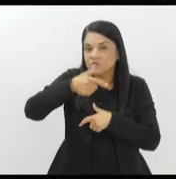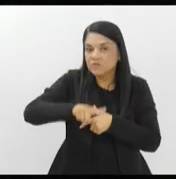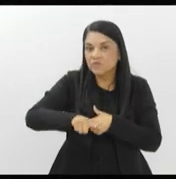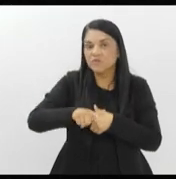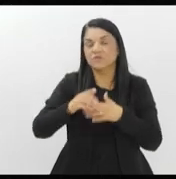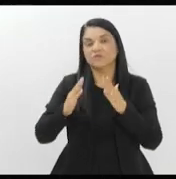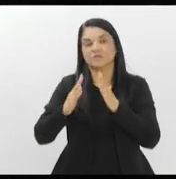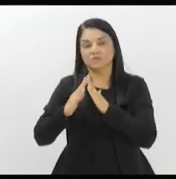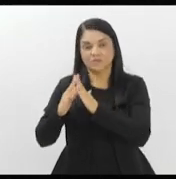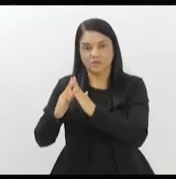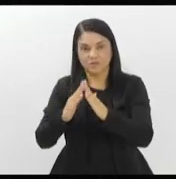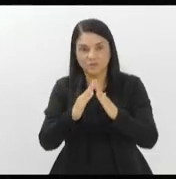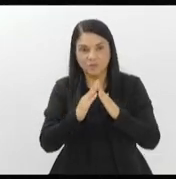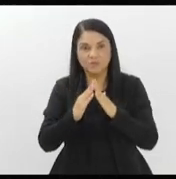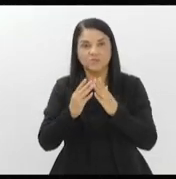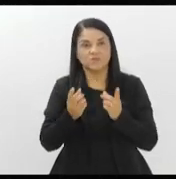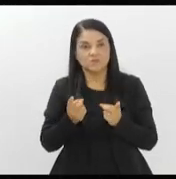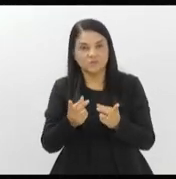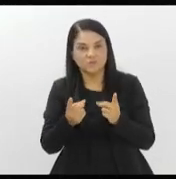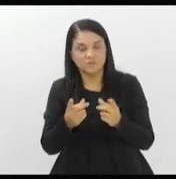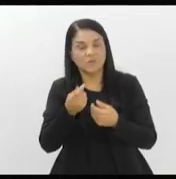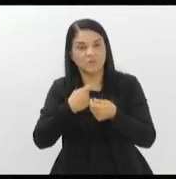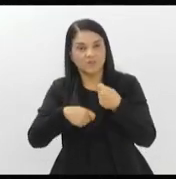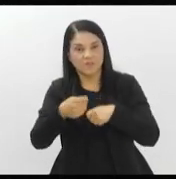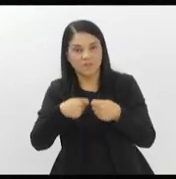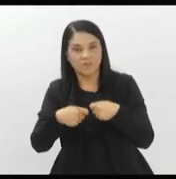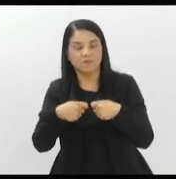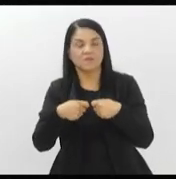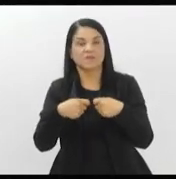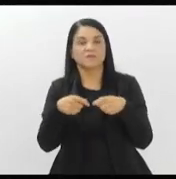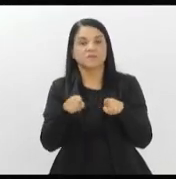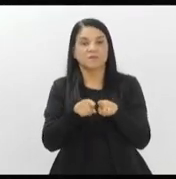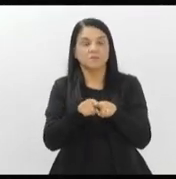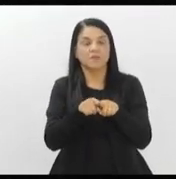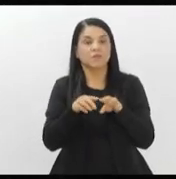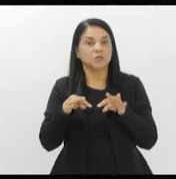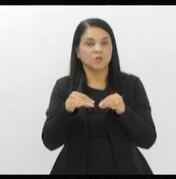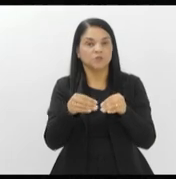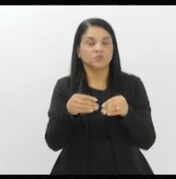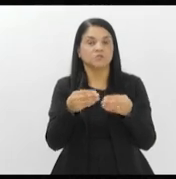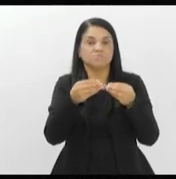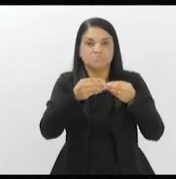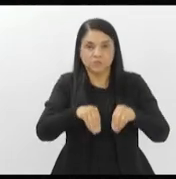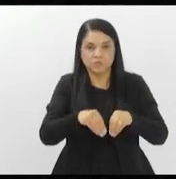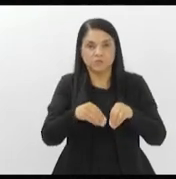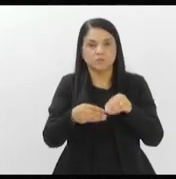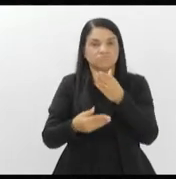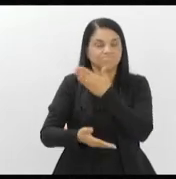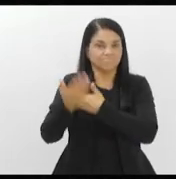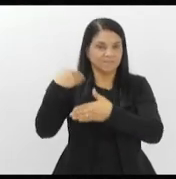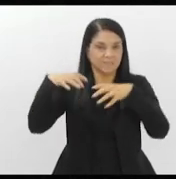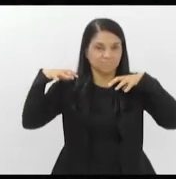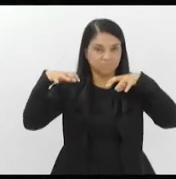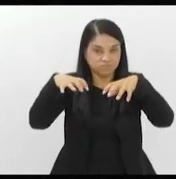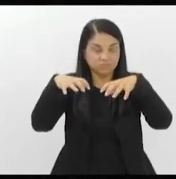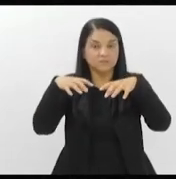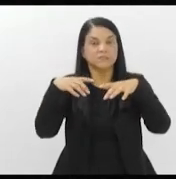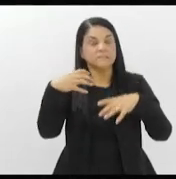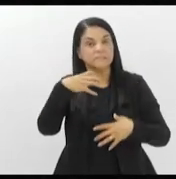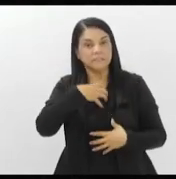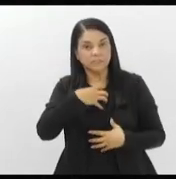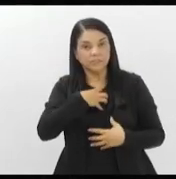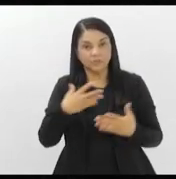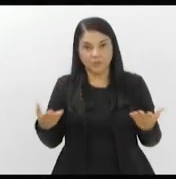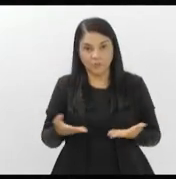os moradores, comerciantes, todos aqueles que foram impactados com as últimas tragédias possam se sentir